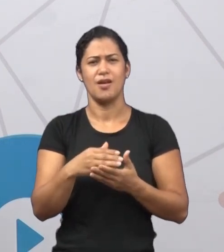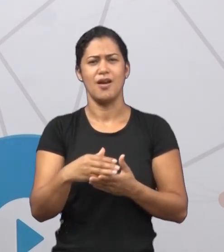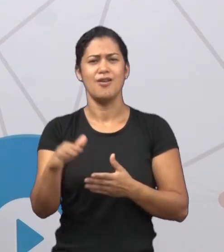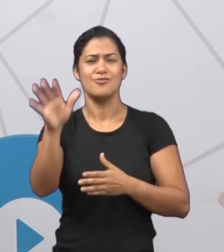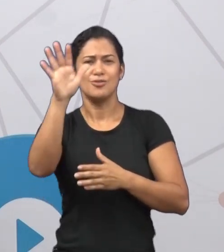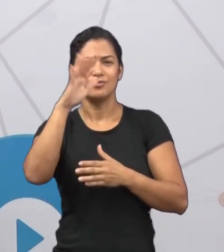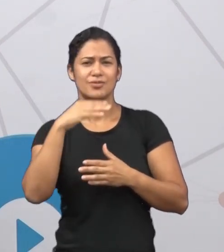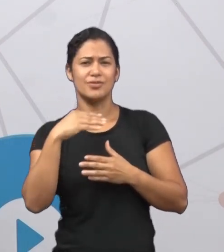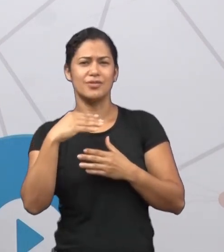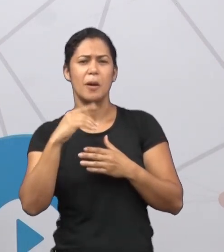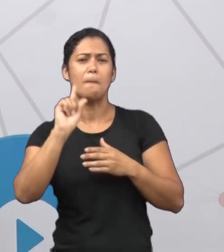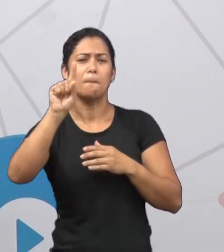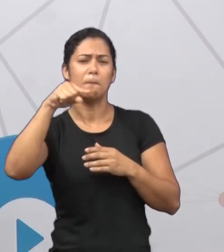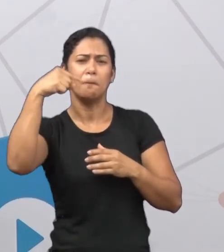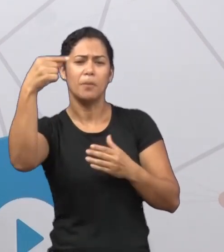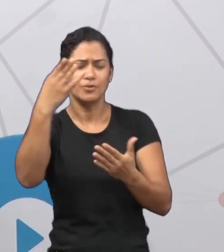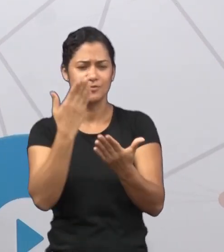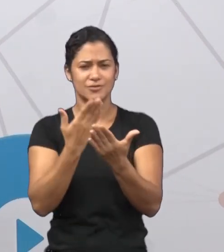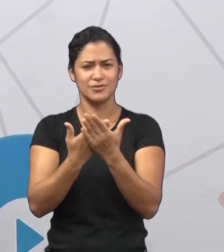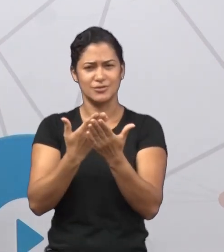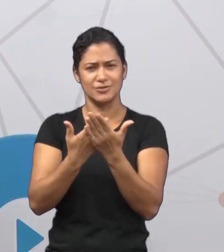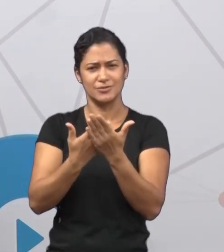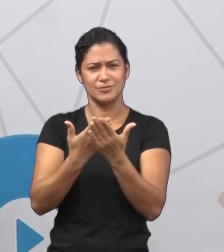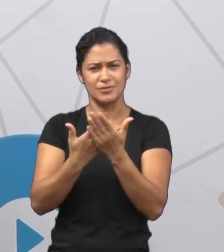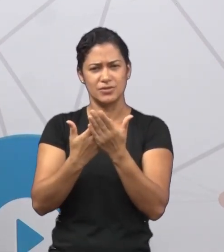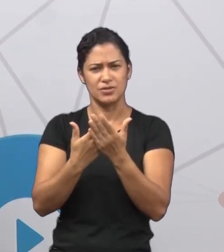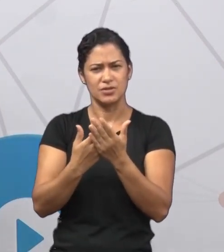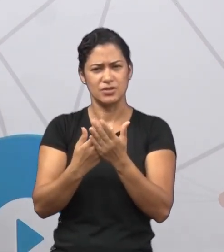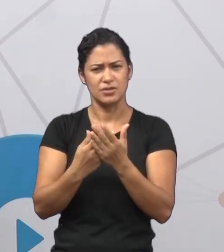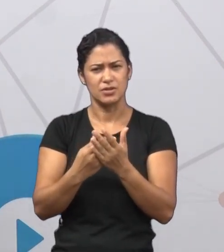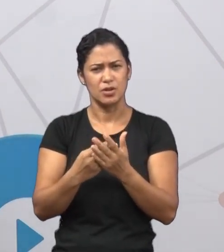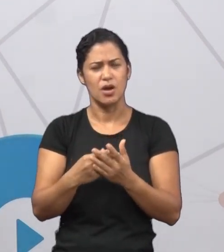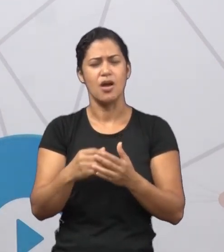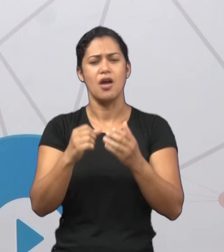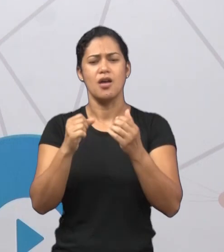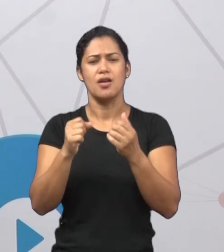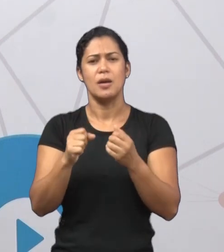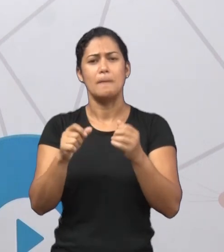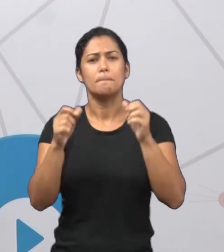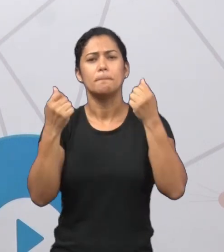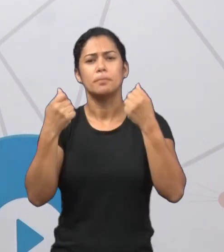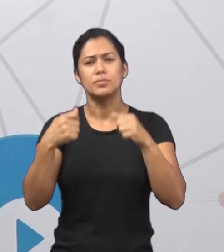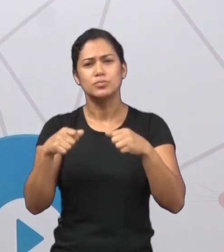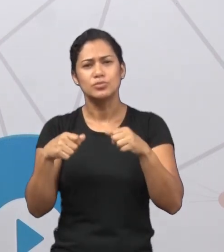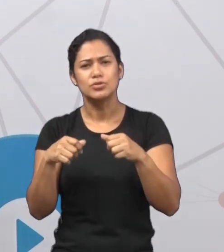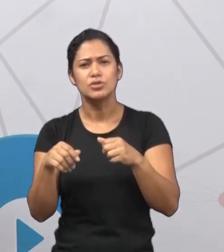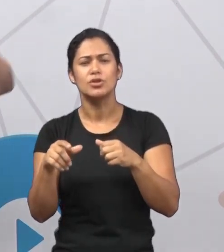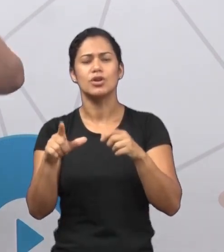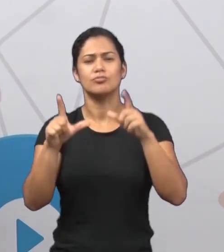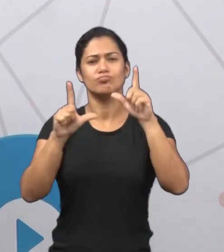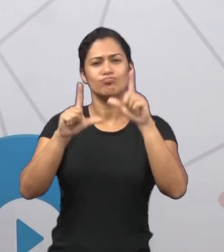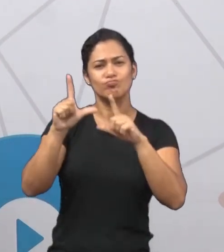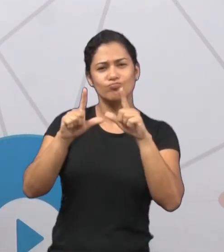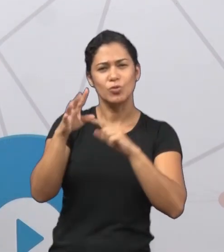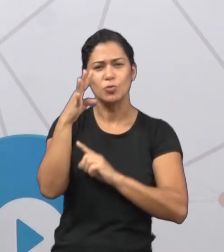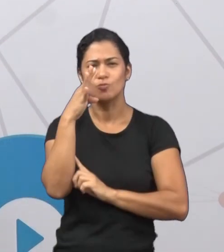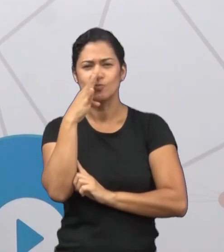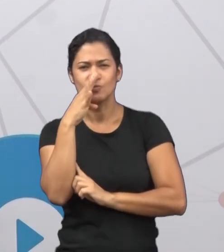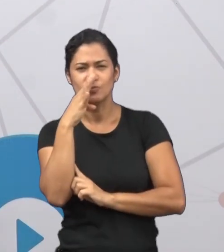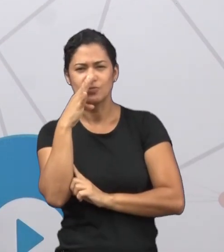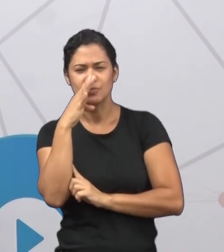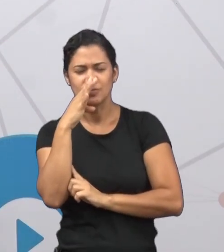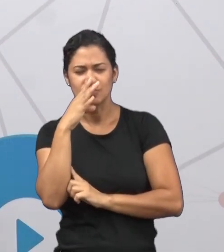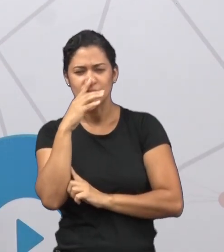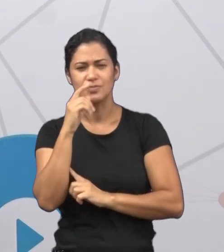e aguardando a nossa próxima aula. E não esqueça, se você quer assistir novamente essa aula ou outras